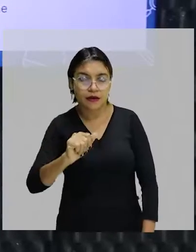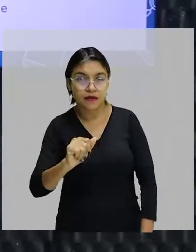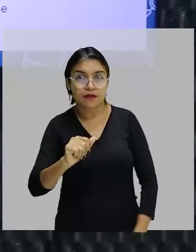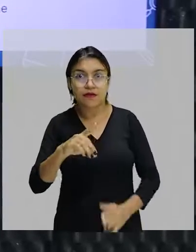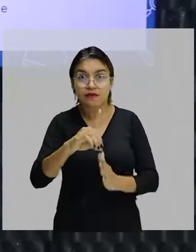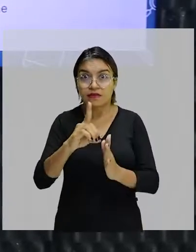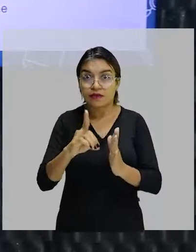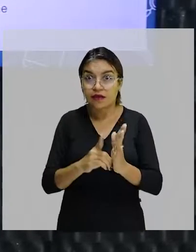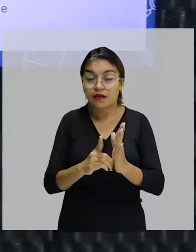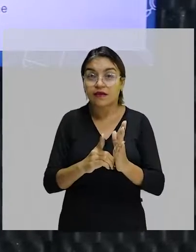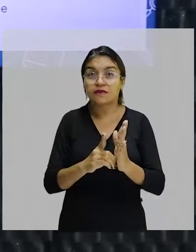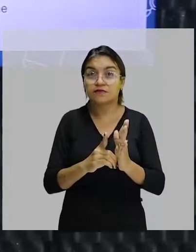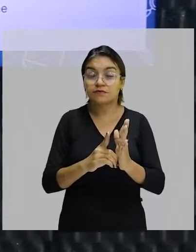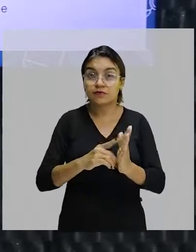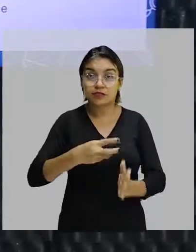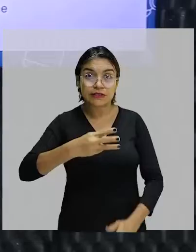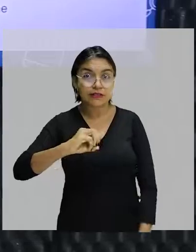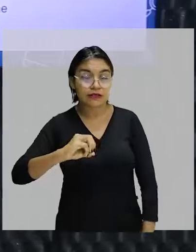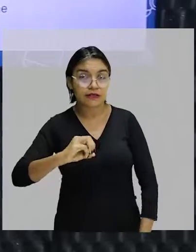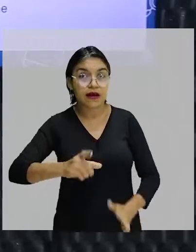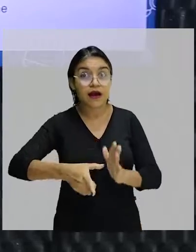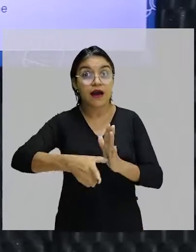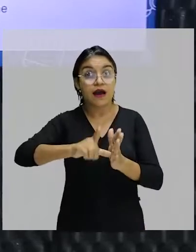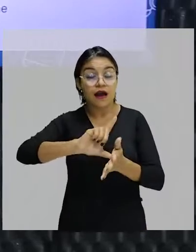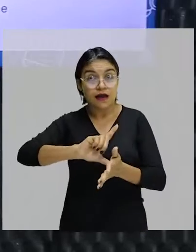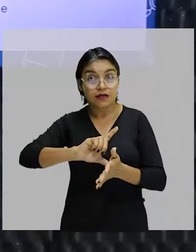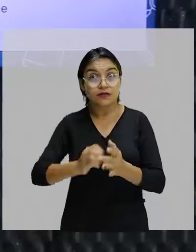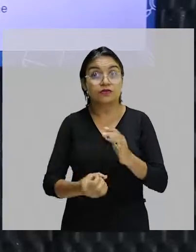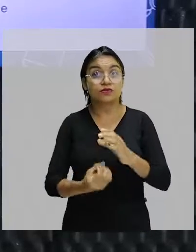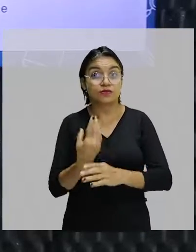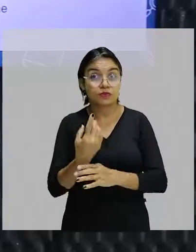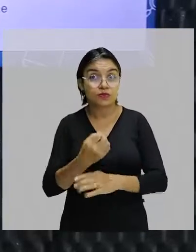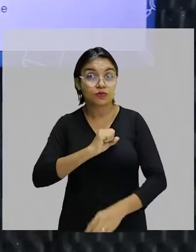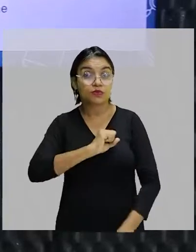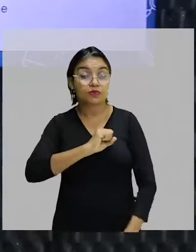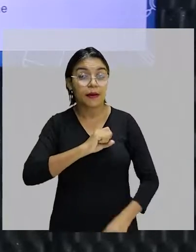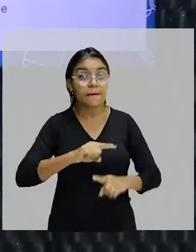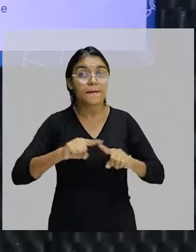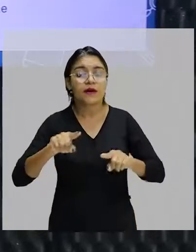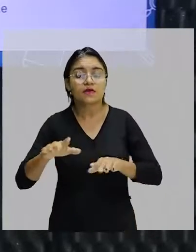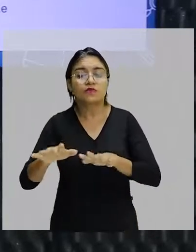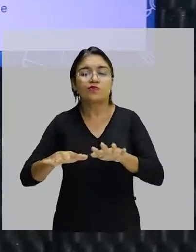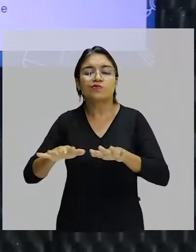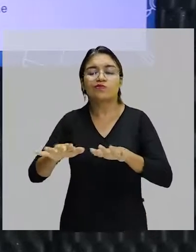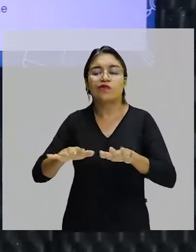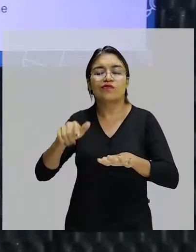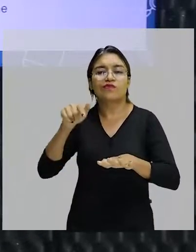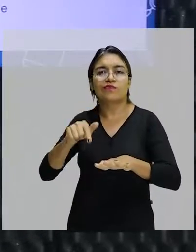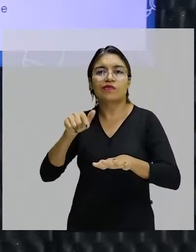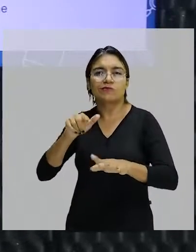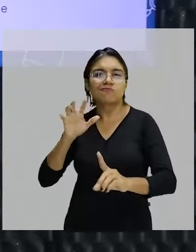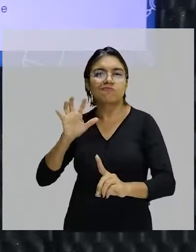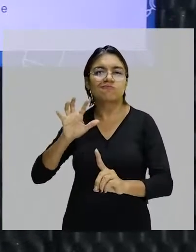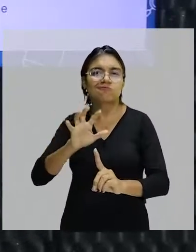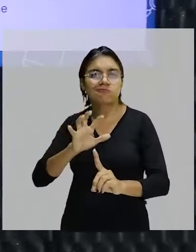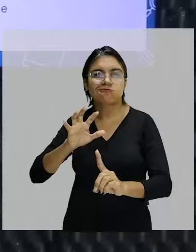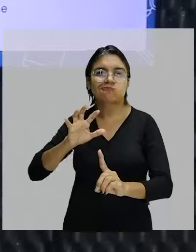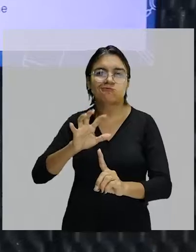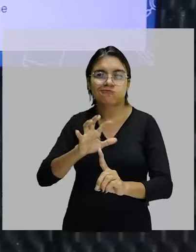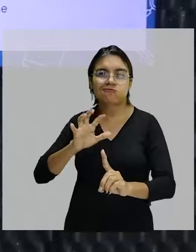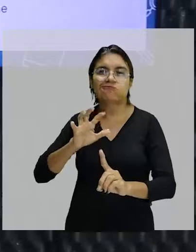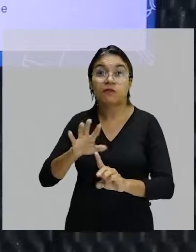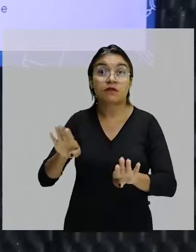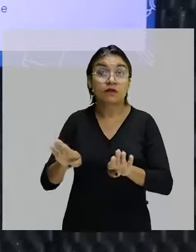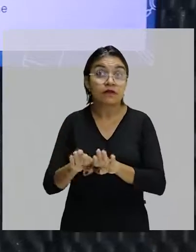movimento Rastafari começa antes do surgimento do reggae. Só que esse movimento passa a influenciar o reggae e as